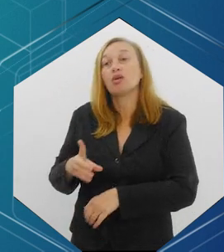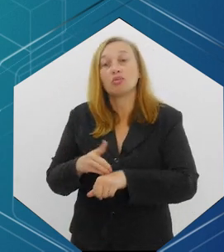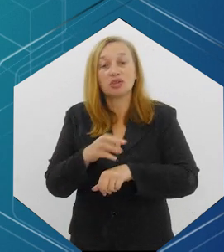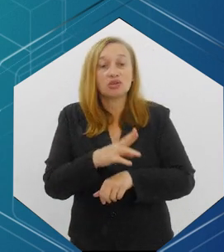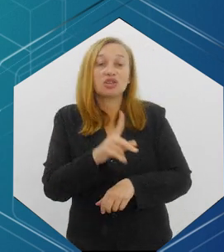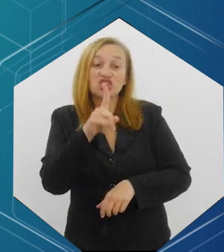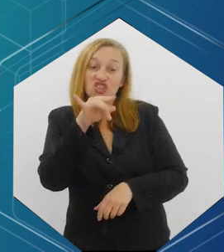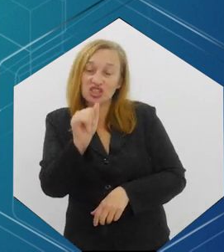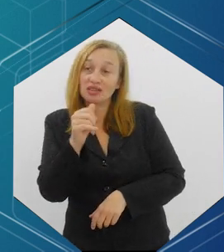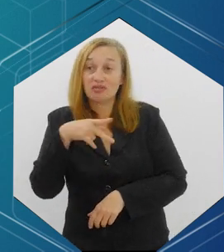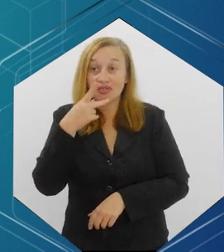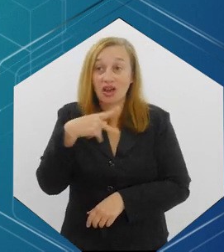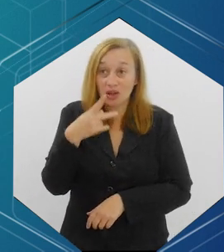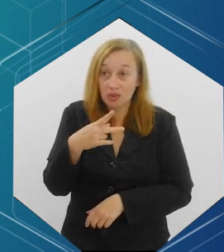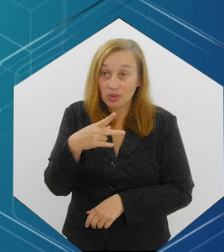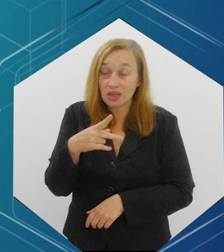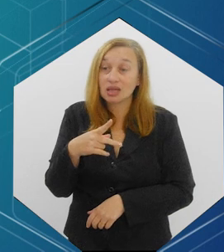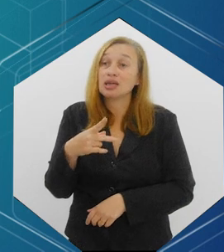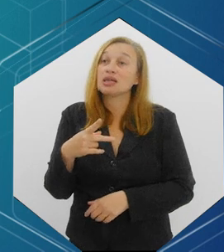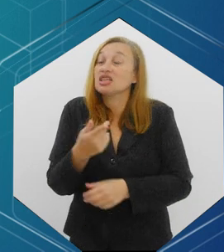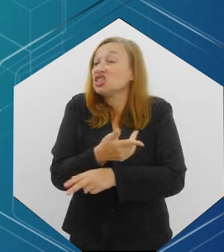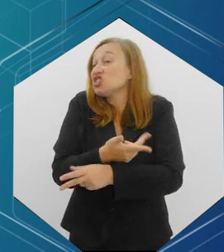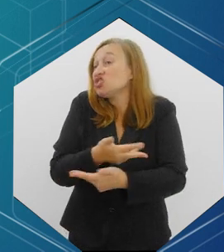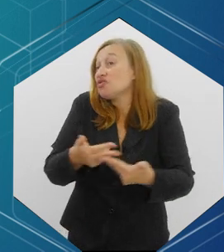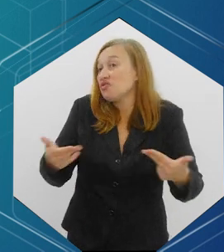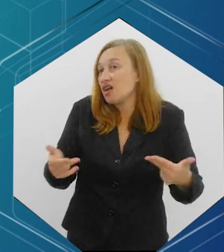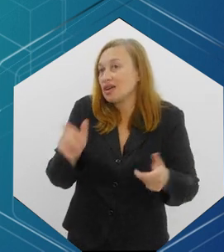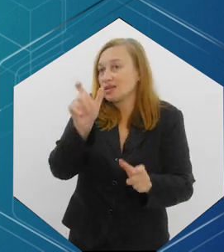da prevenção dele. E conforme a doutora